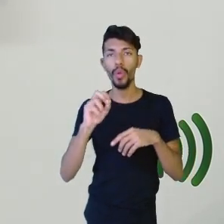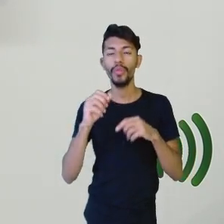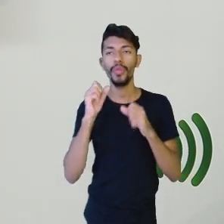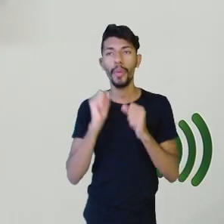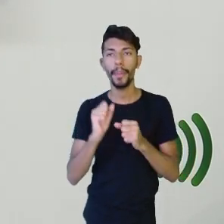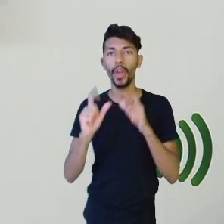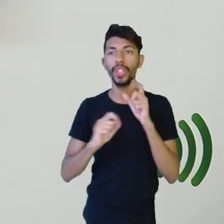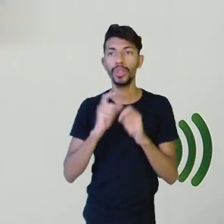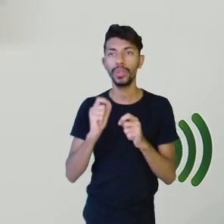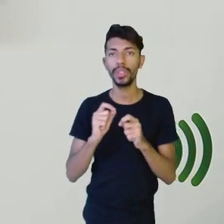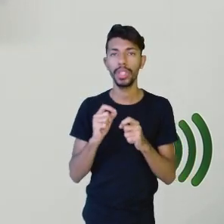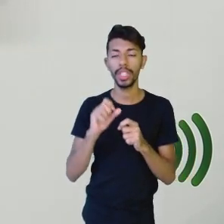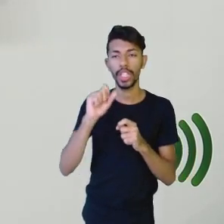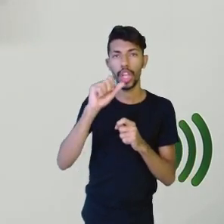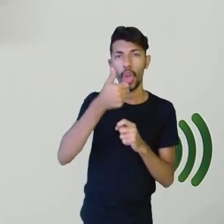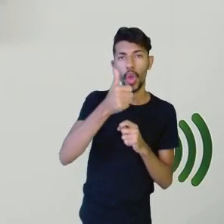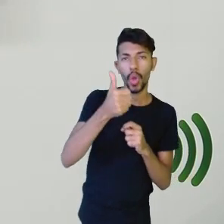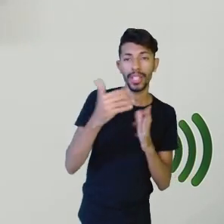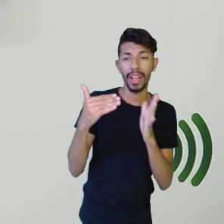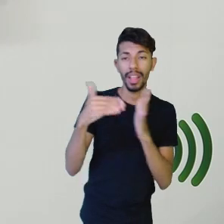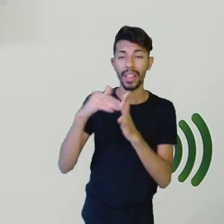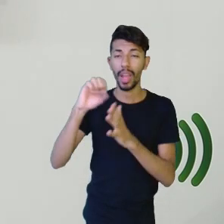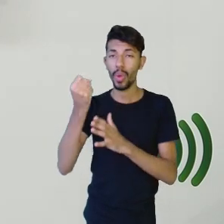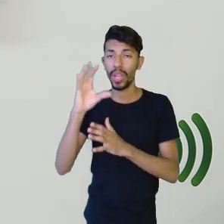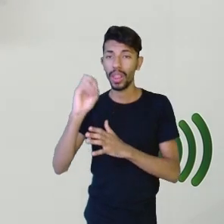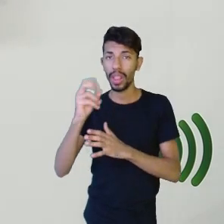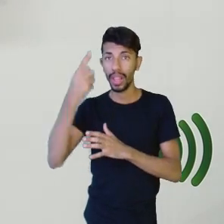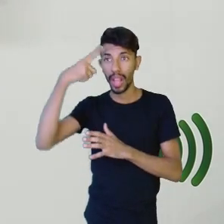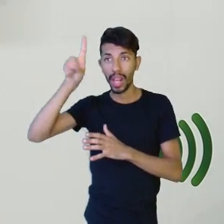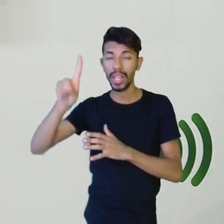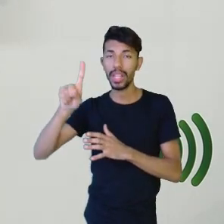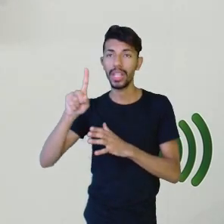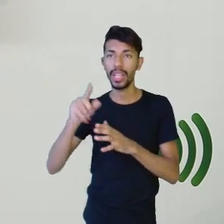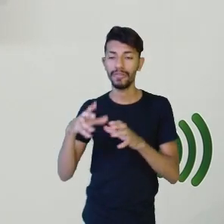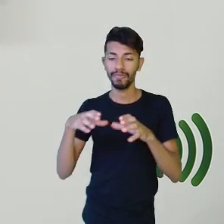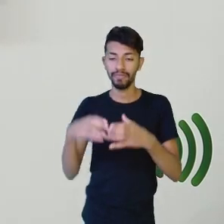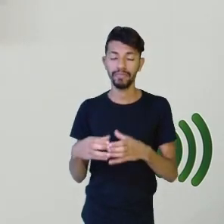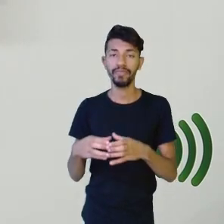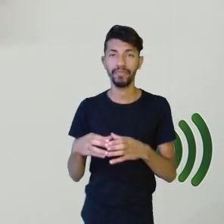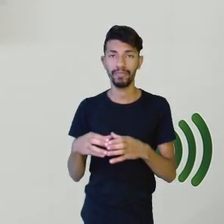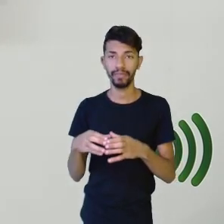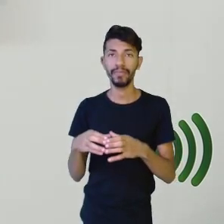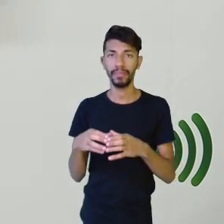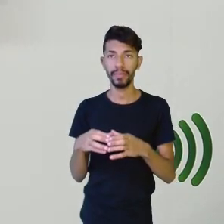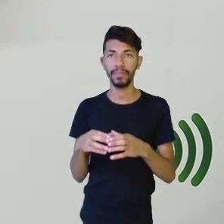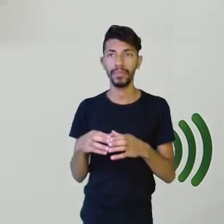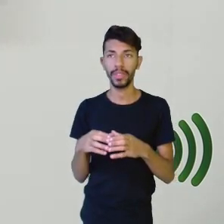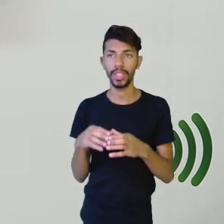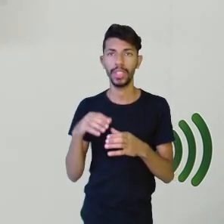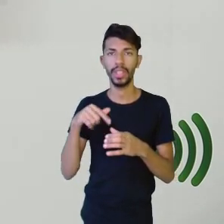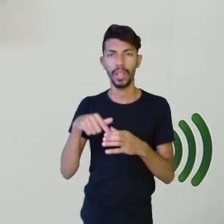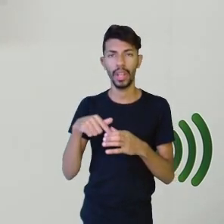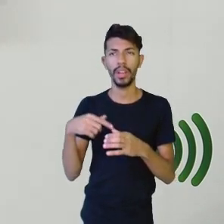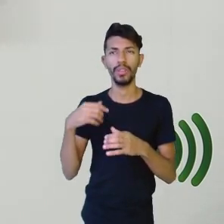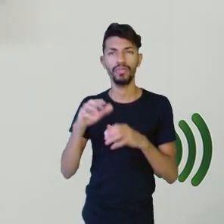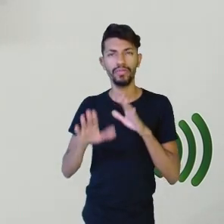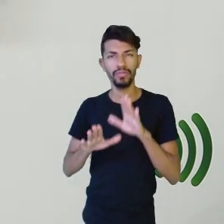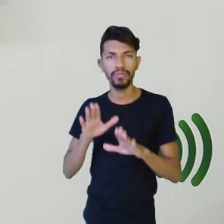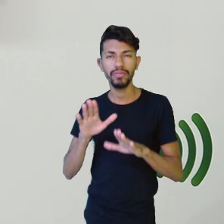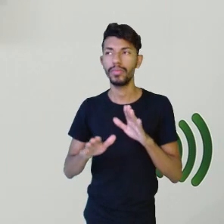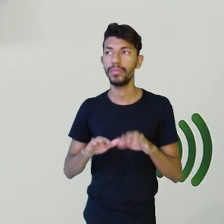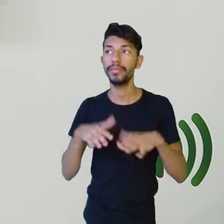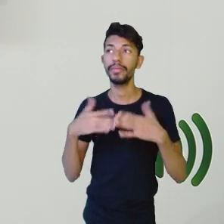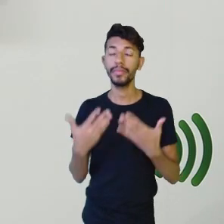ser chocado. É fantástico isso, essa questão de cada ave. Aí, como eu falei, né, as avezinhas